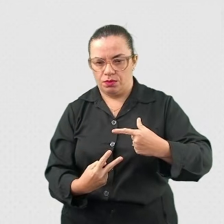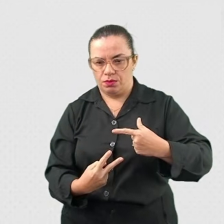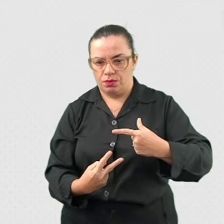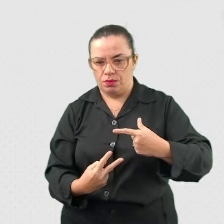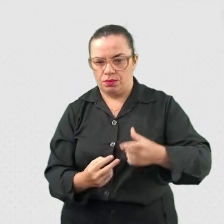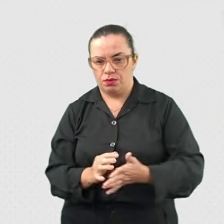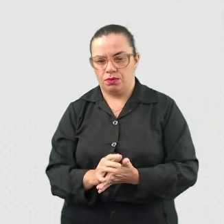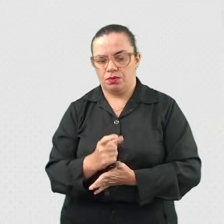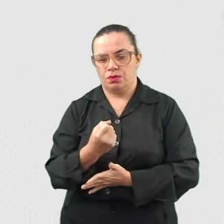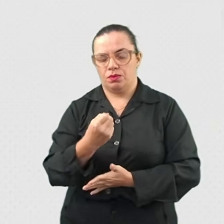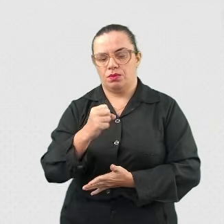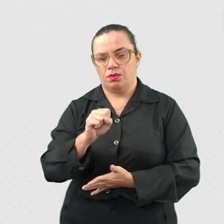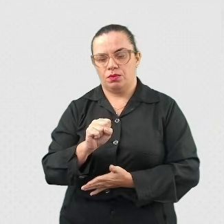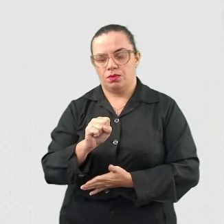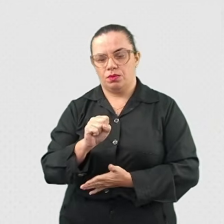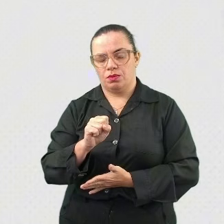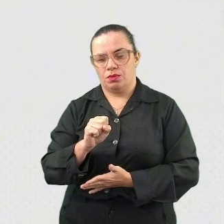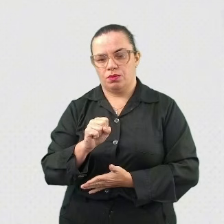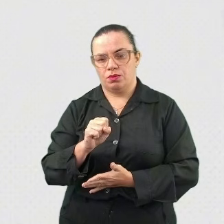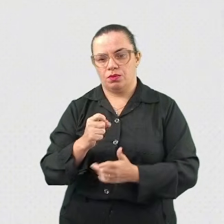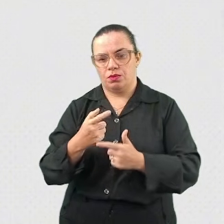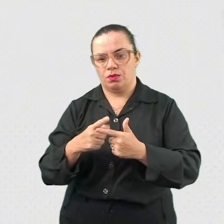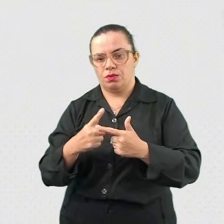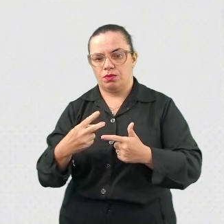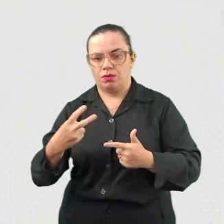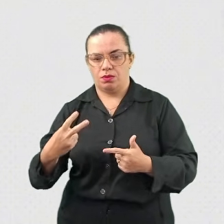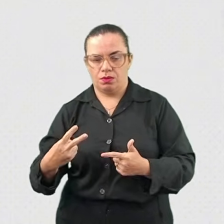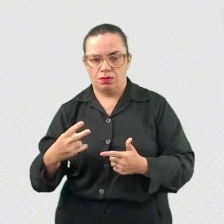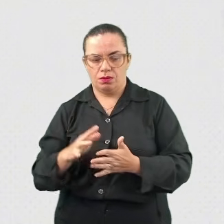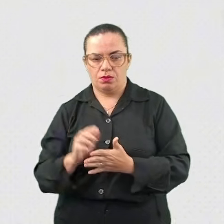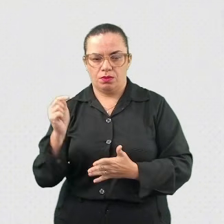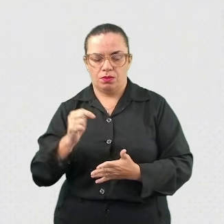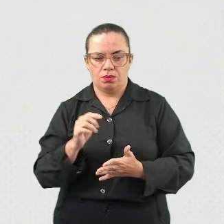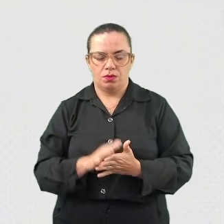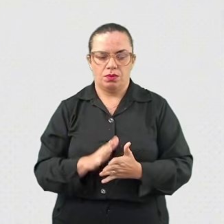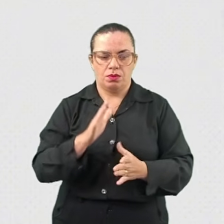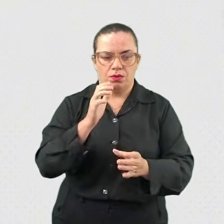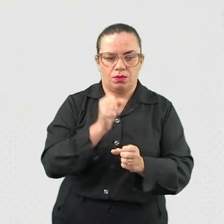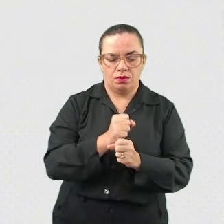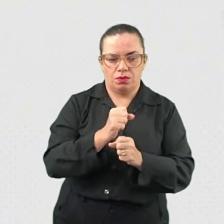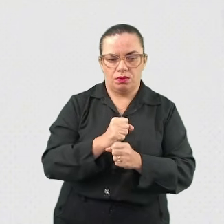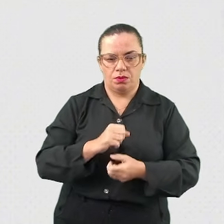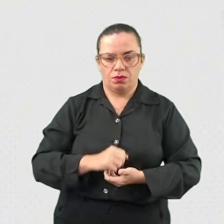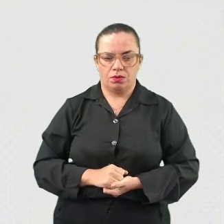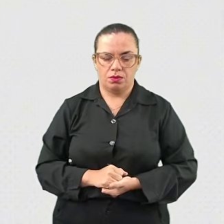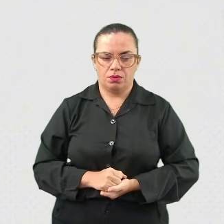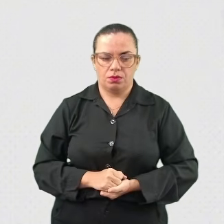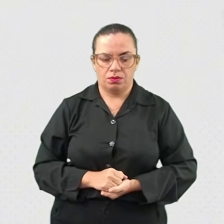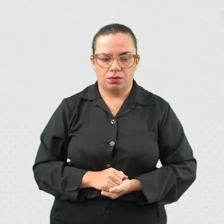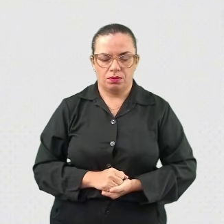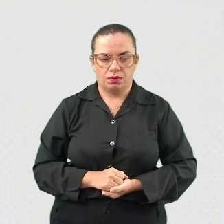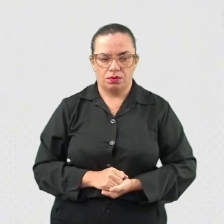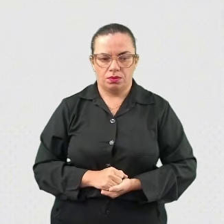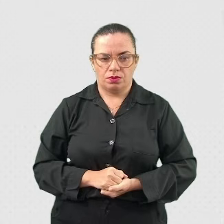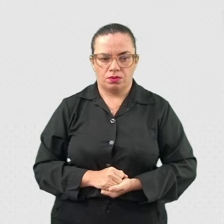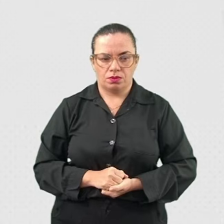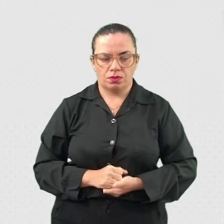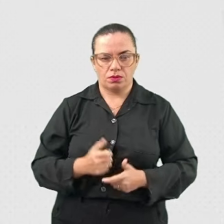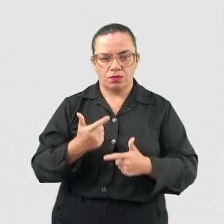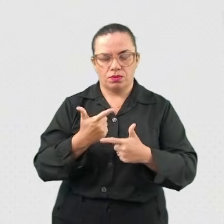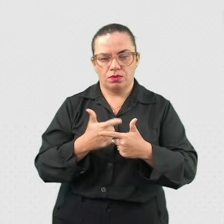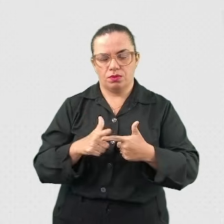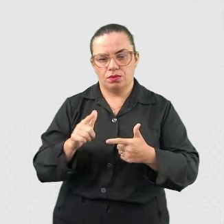12, galera, dá 15, né? 18, 180 graus dividido por 12, né? Vou fazer essa divisão